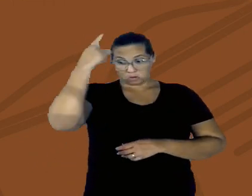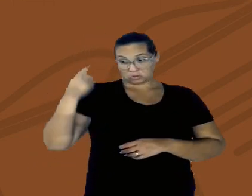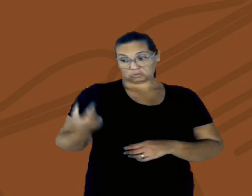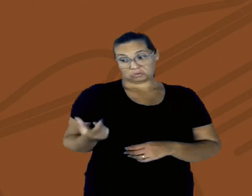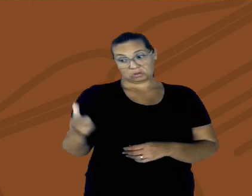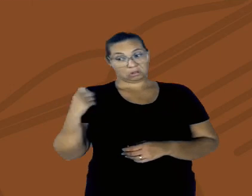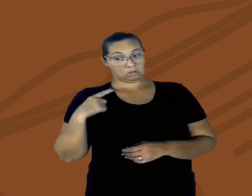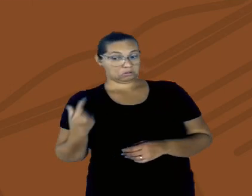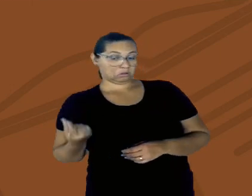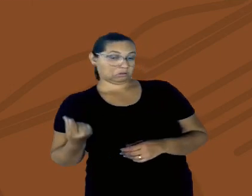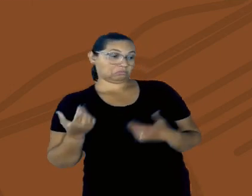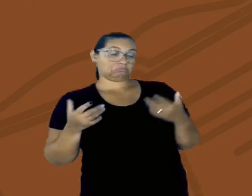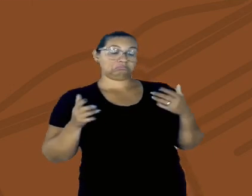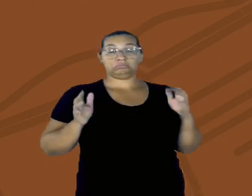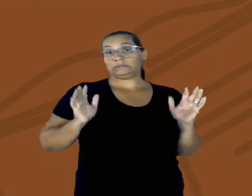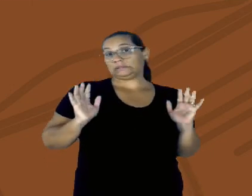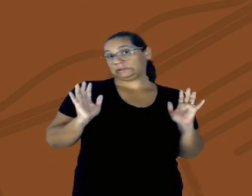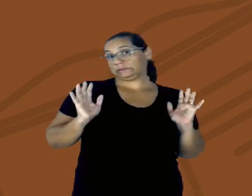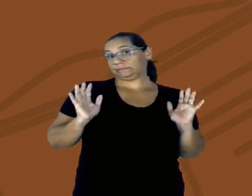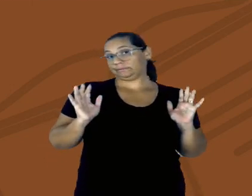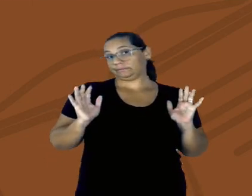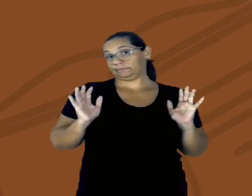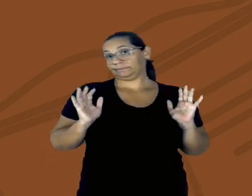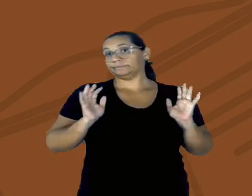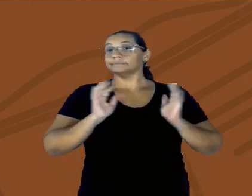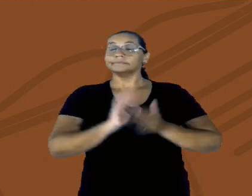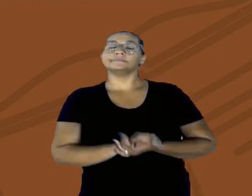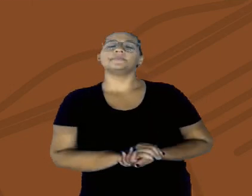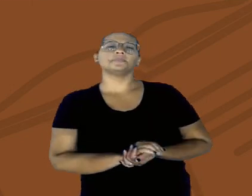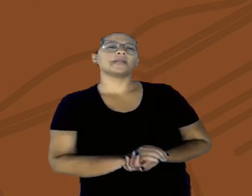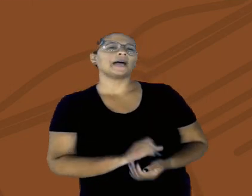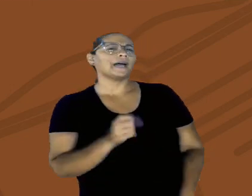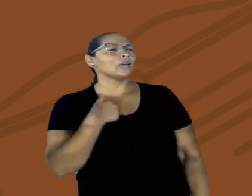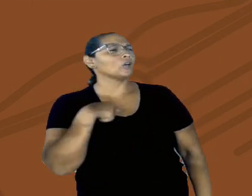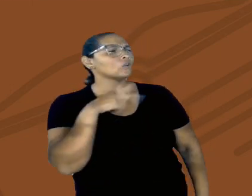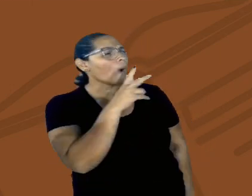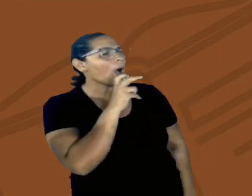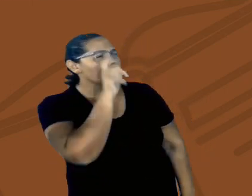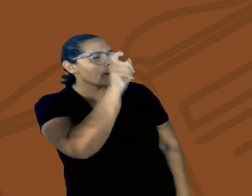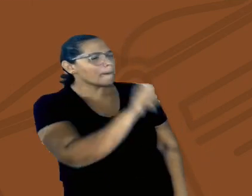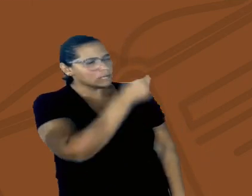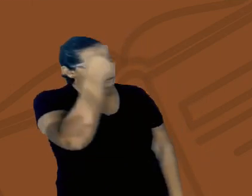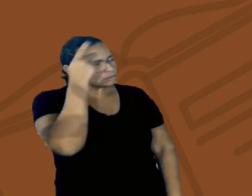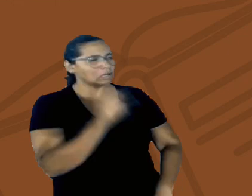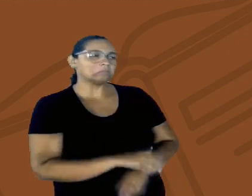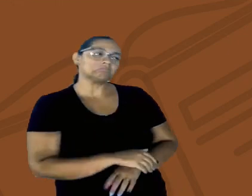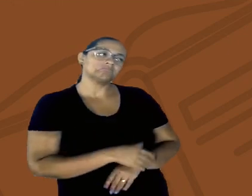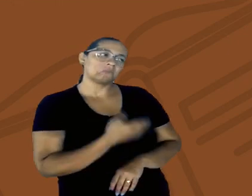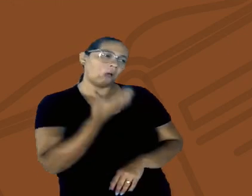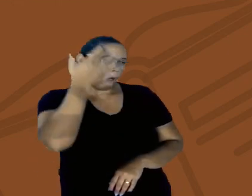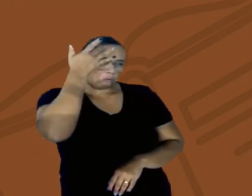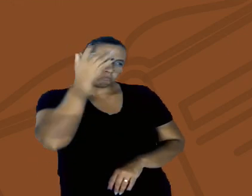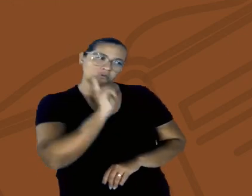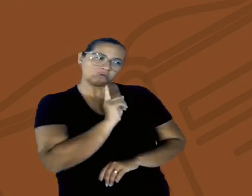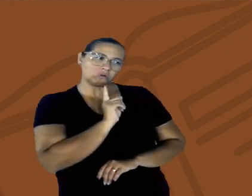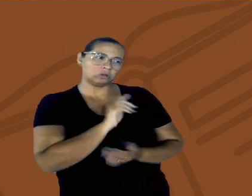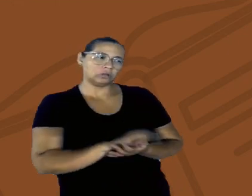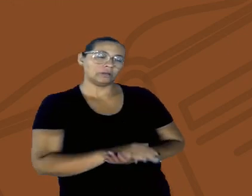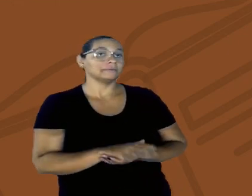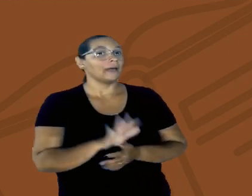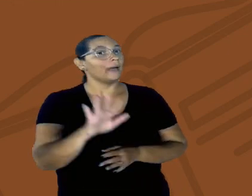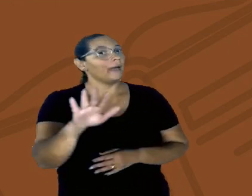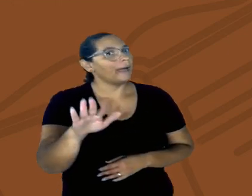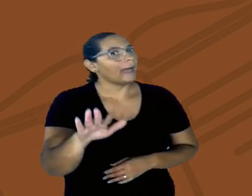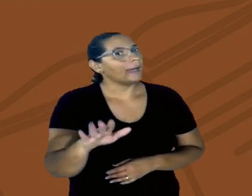Não. Vamos refletir. Só olhar para a pessoa? Não. Eu acho que não. Precisamos sair do